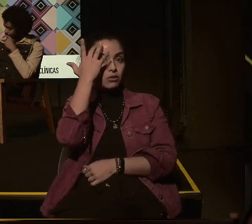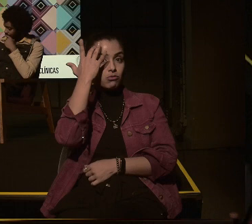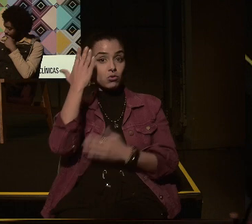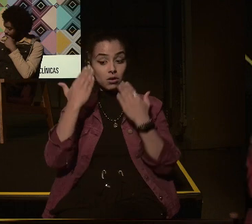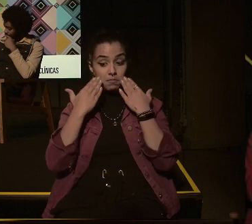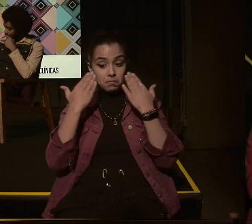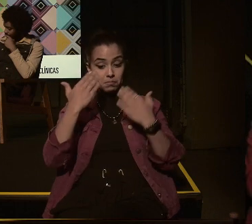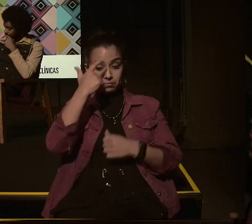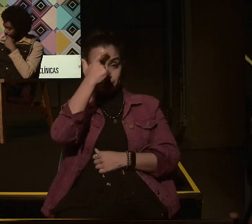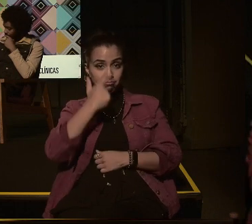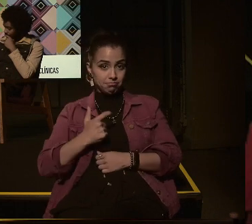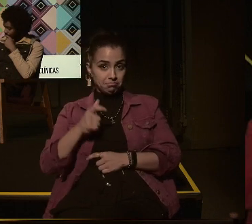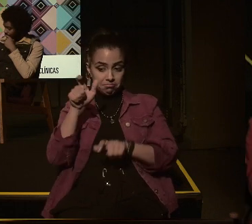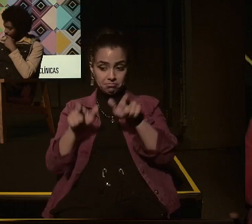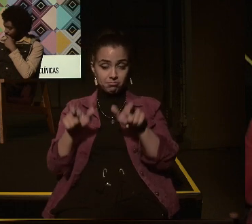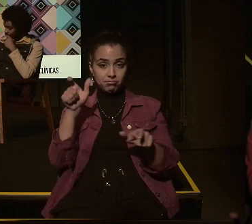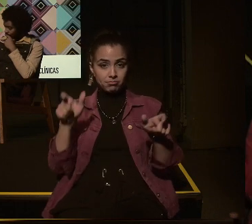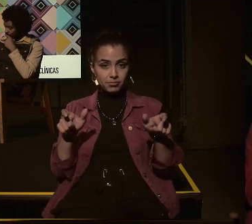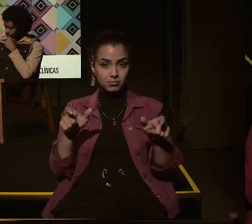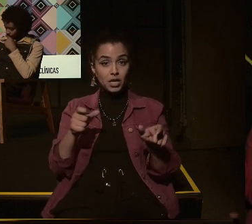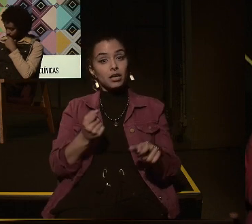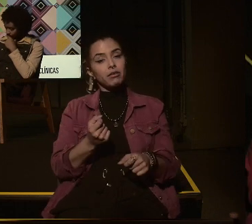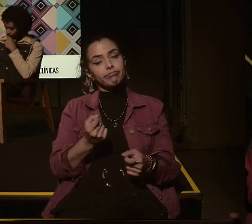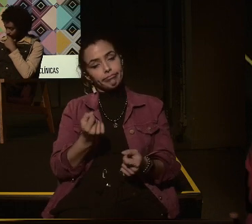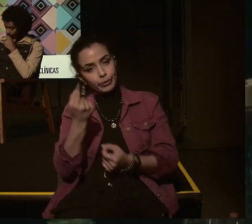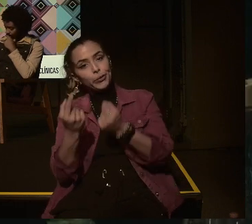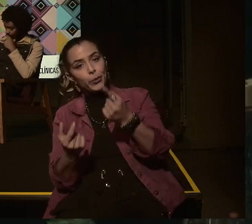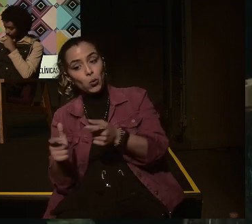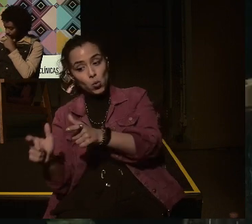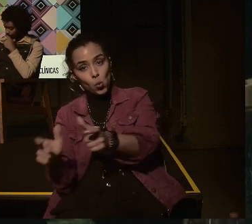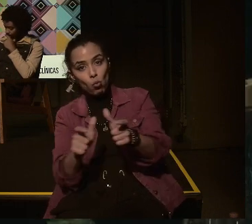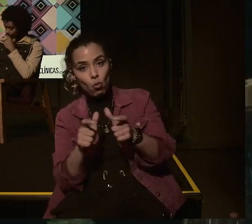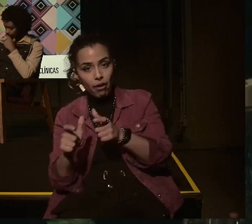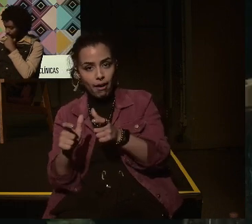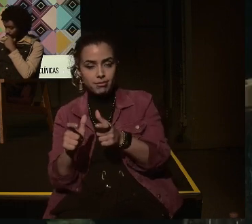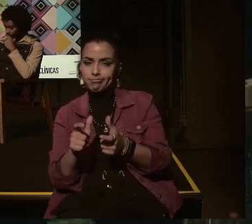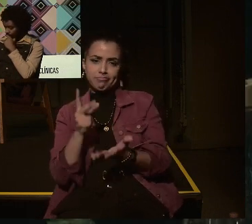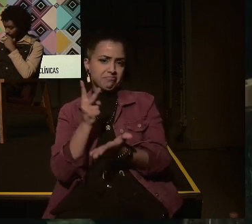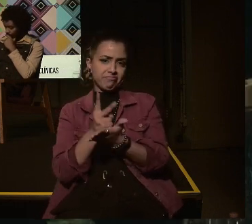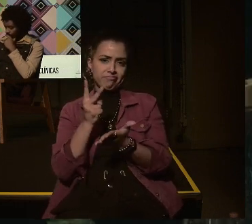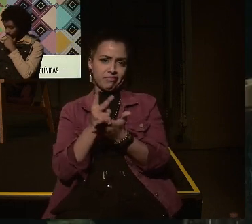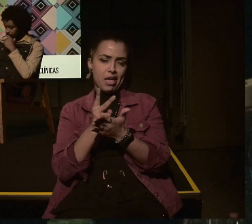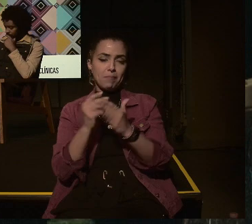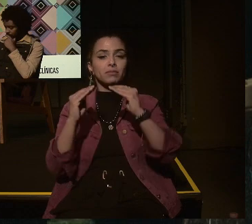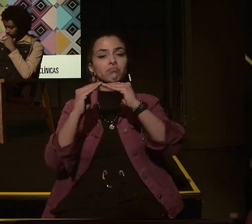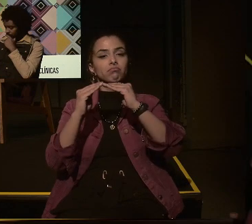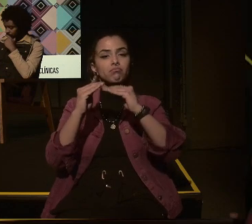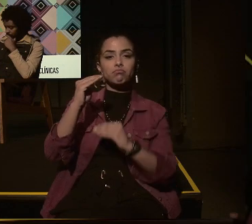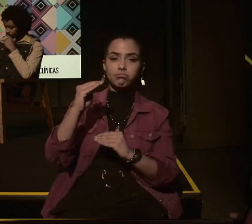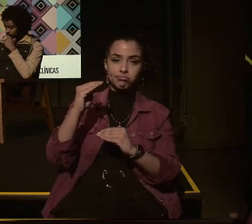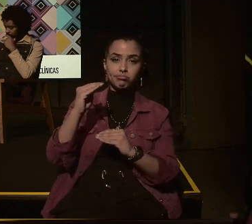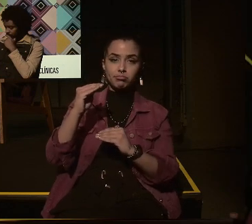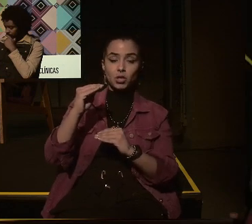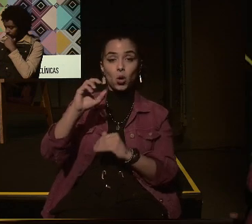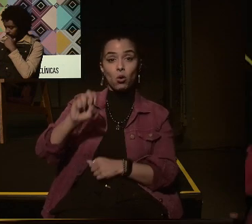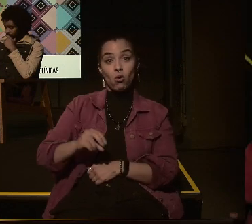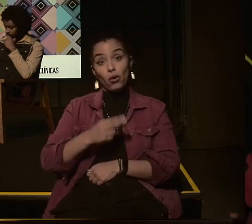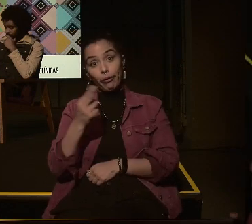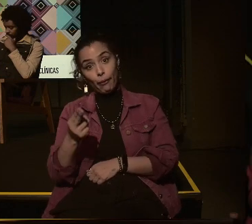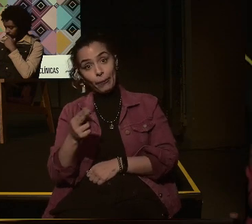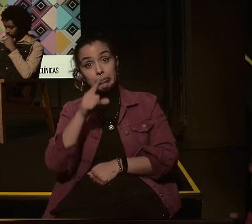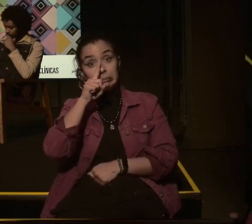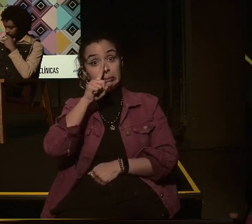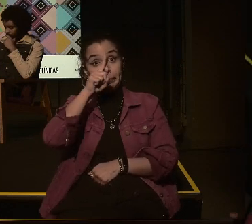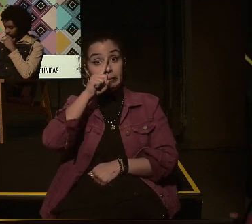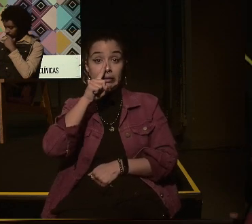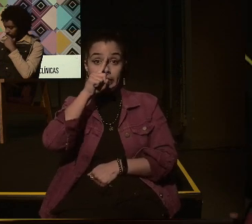territórios eram inferiores e perigosos. E se inferiores e perigosos,